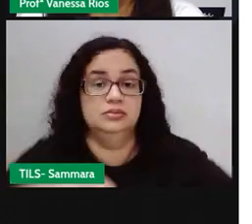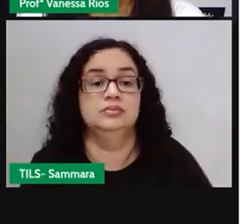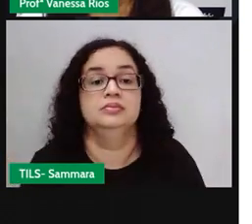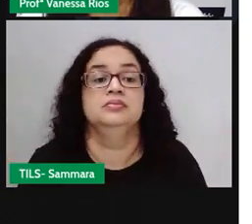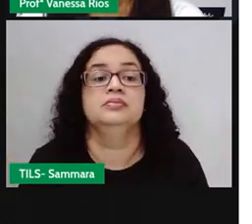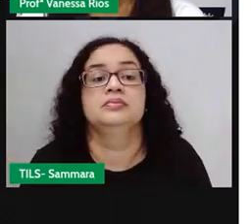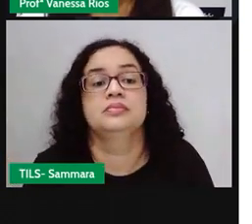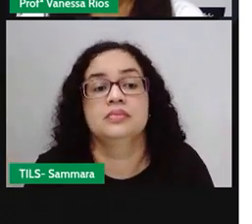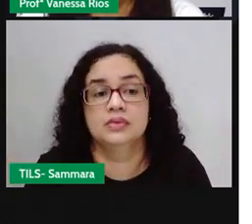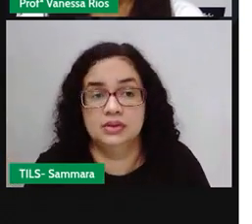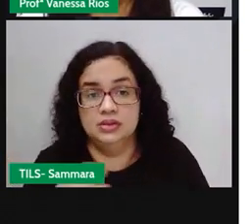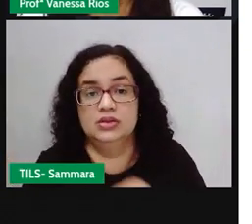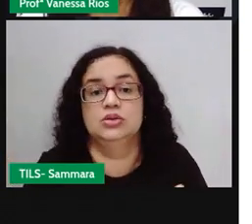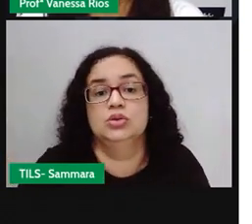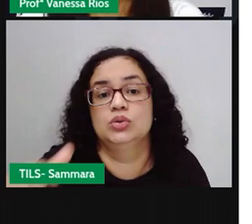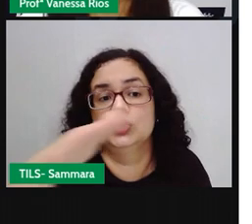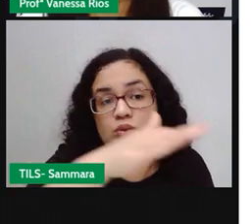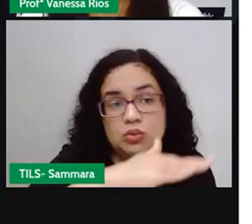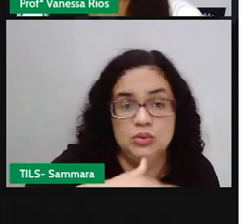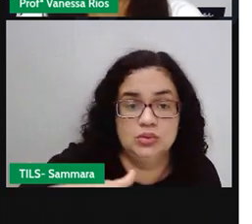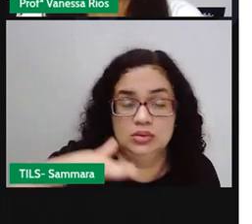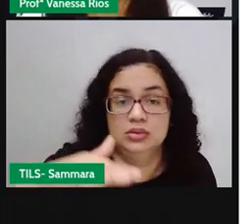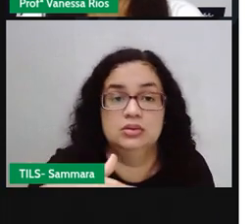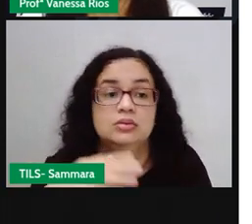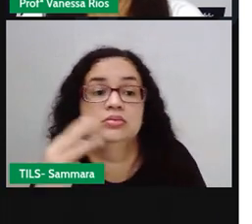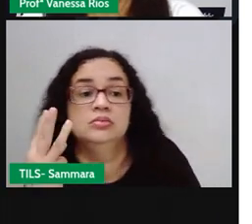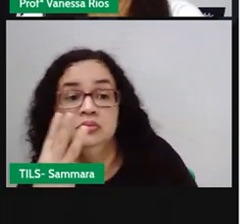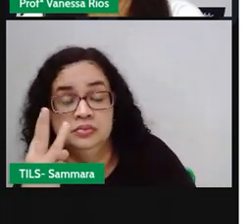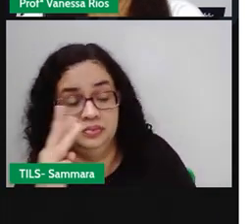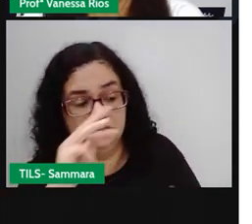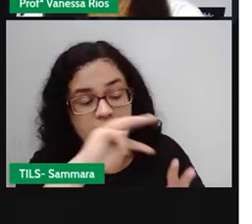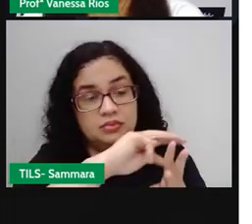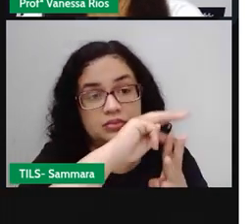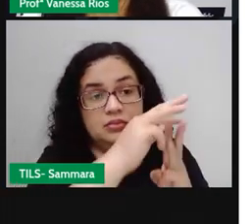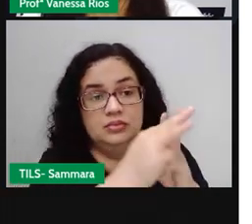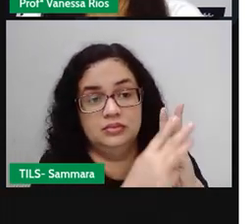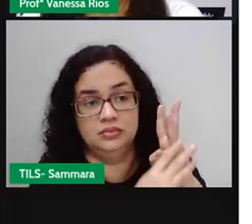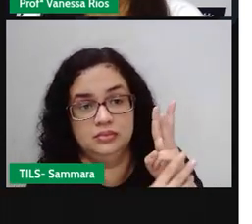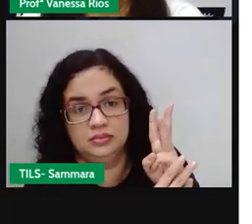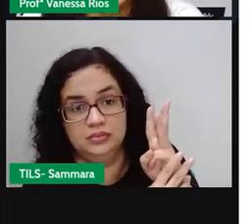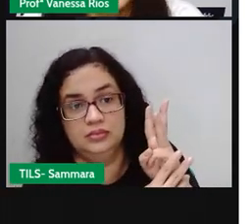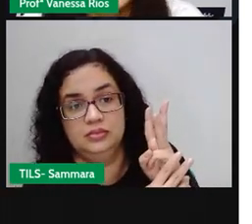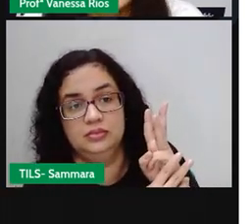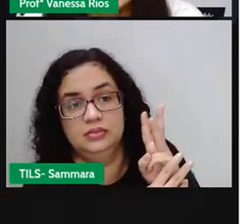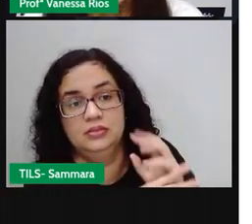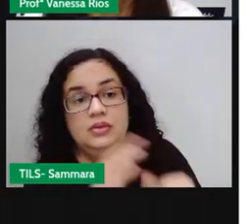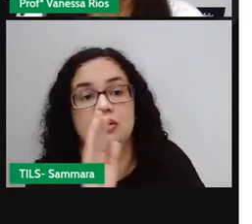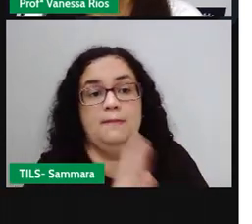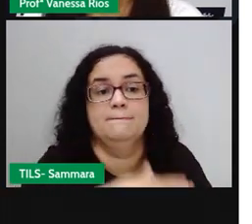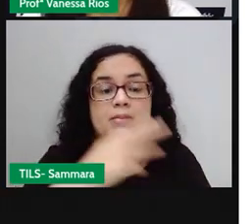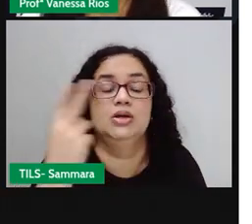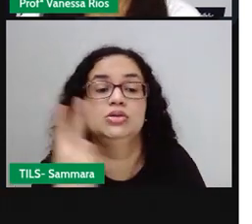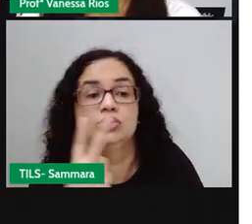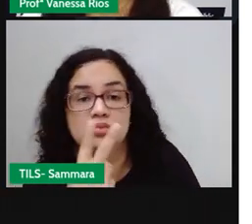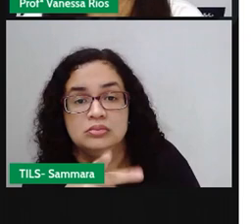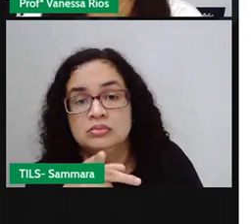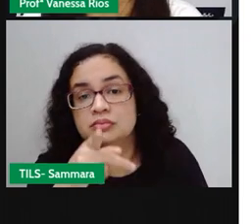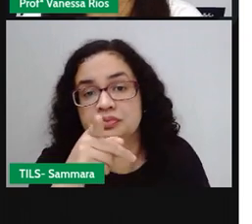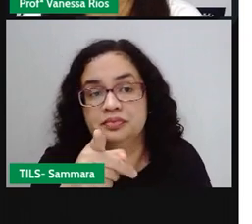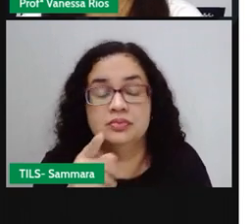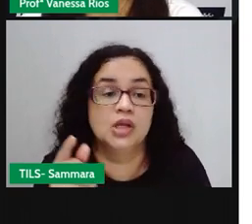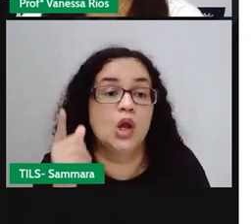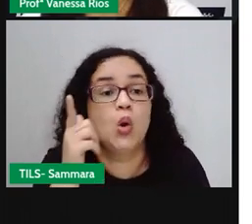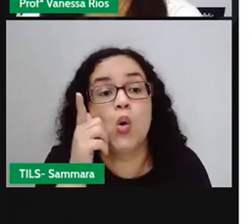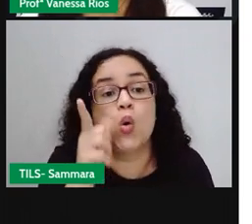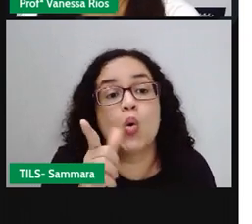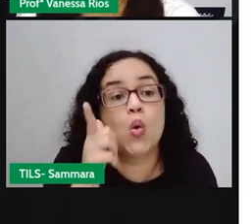formas geométricas espaciais ou tridimensionais são aquelas que possuem aí, ó, mais de 2 dimensões. A gente